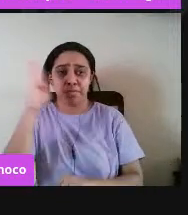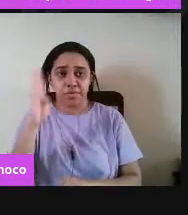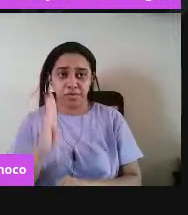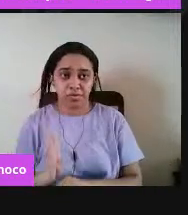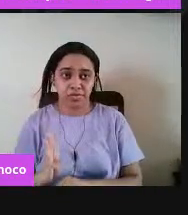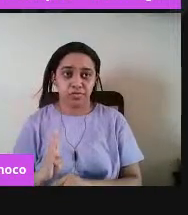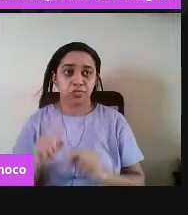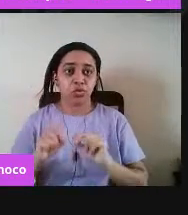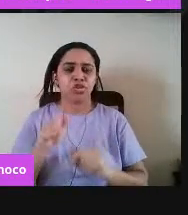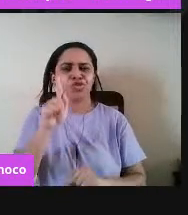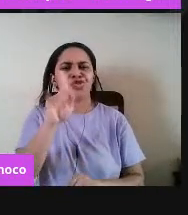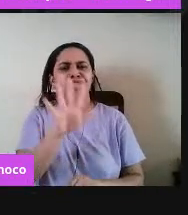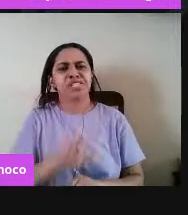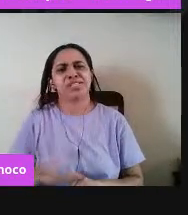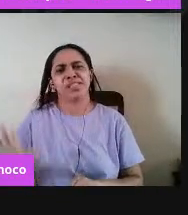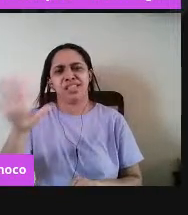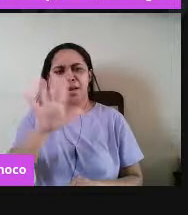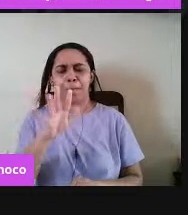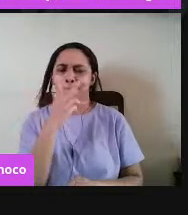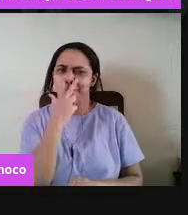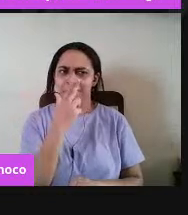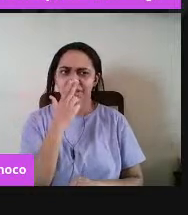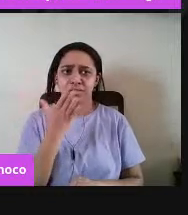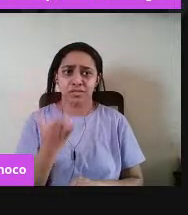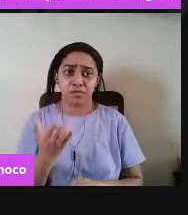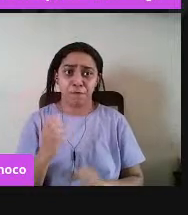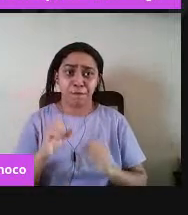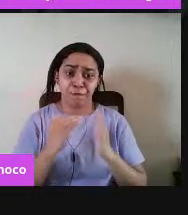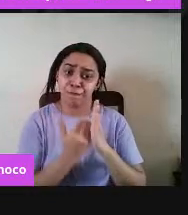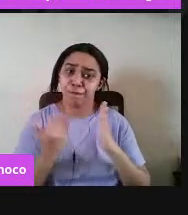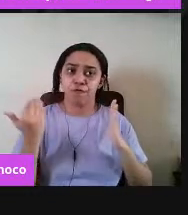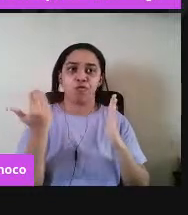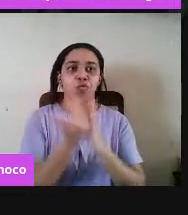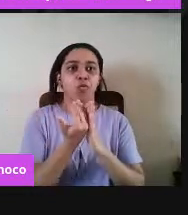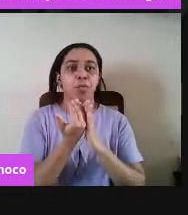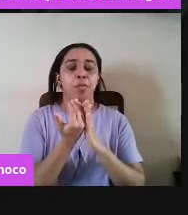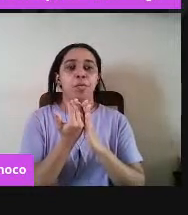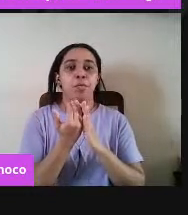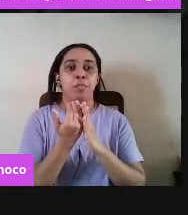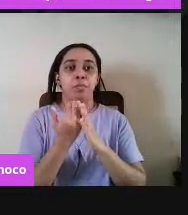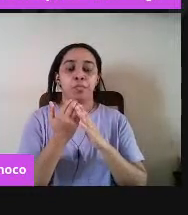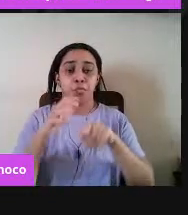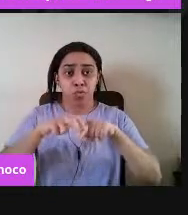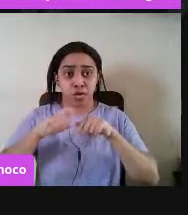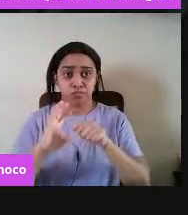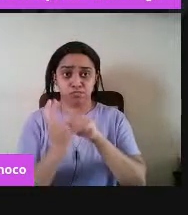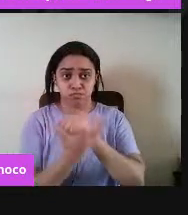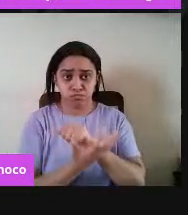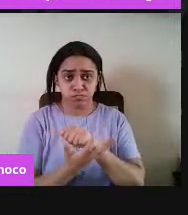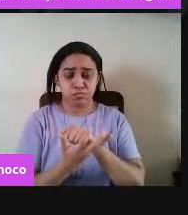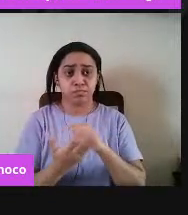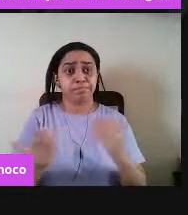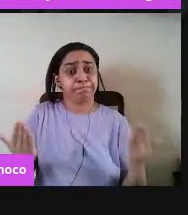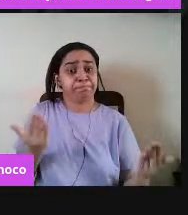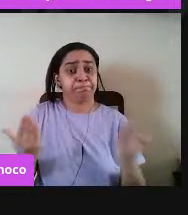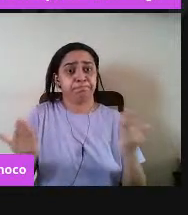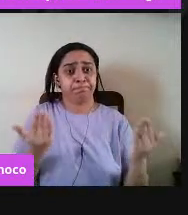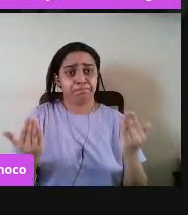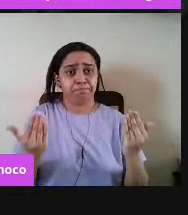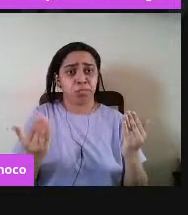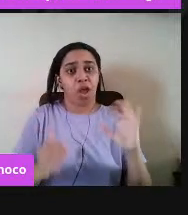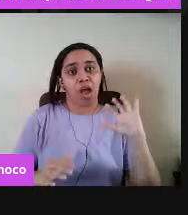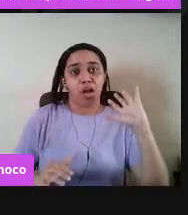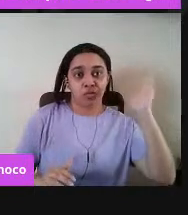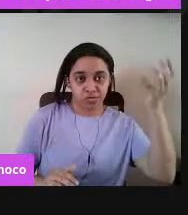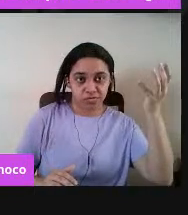de generalização intensificado acerca da pandemia, decorrente da comparação da